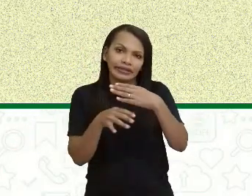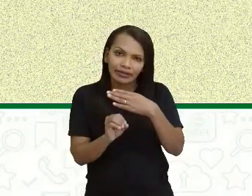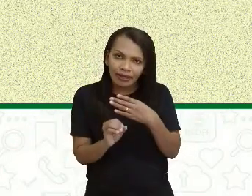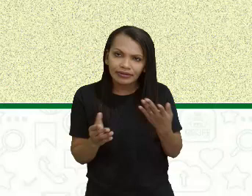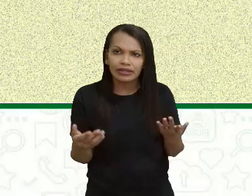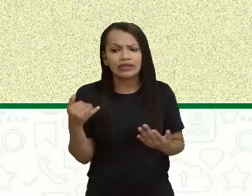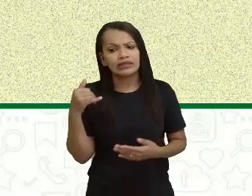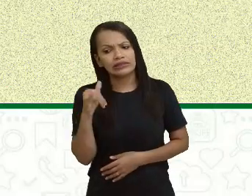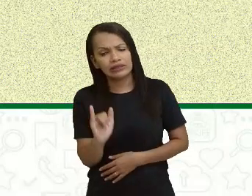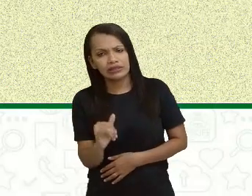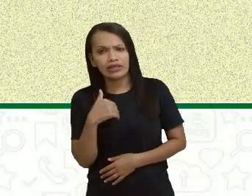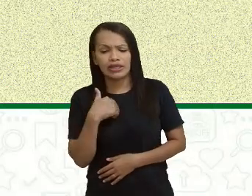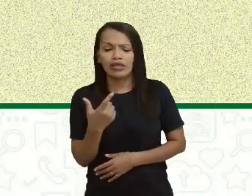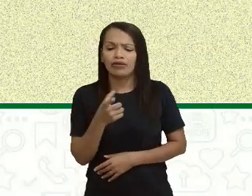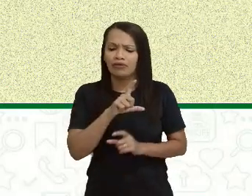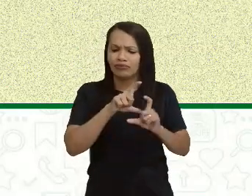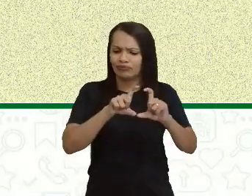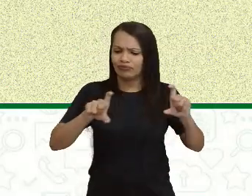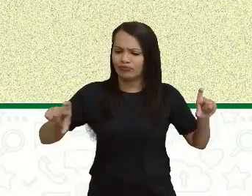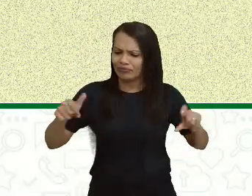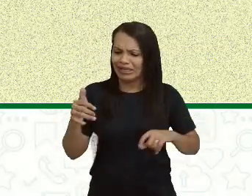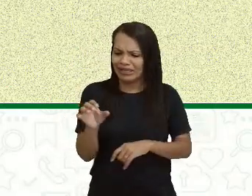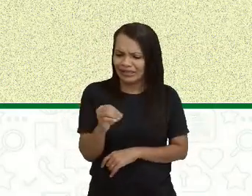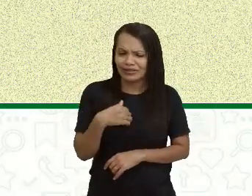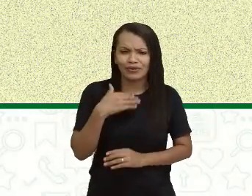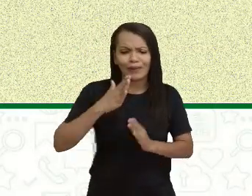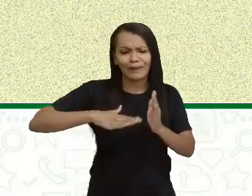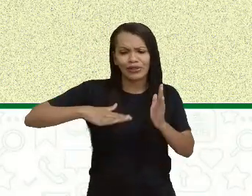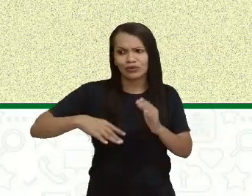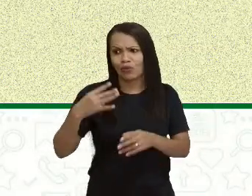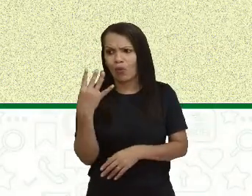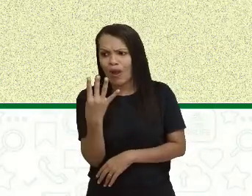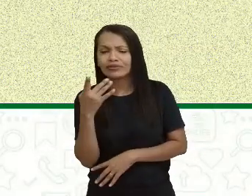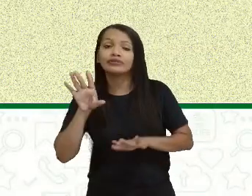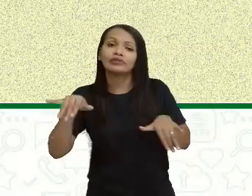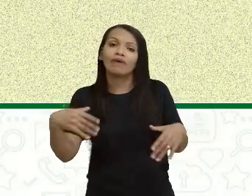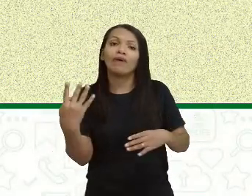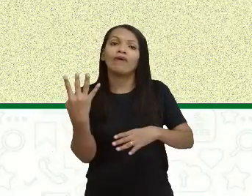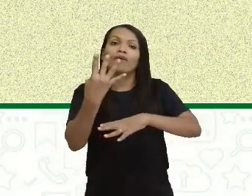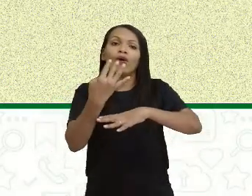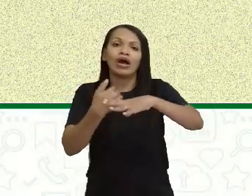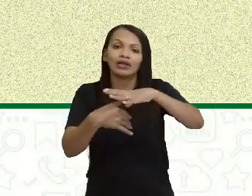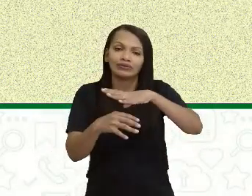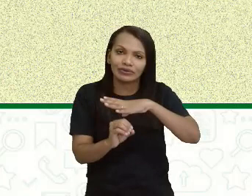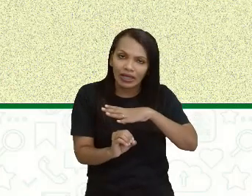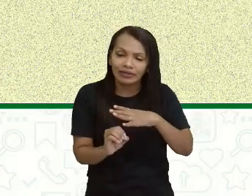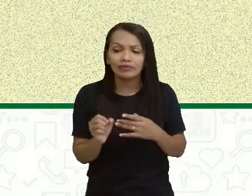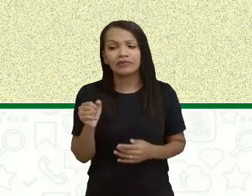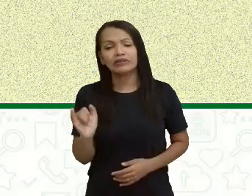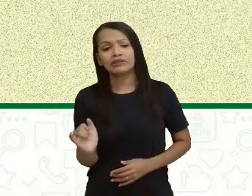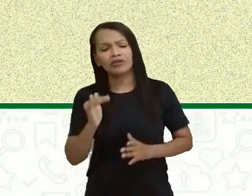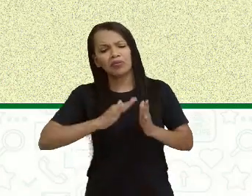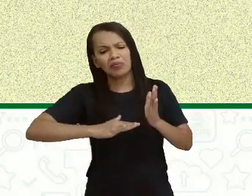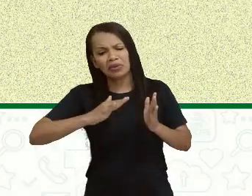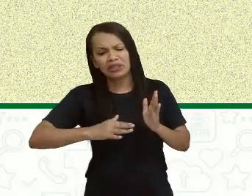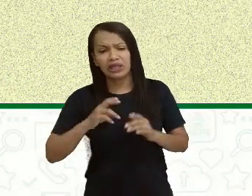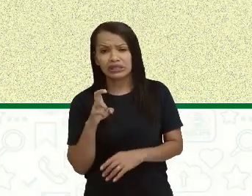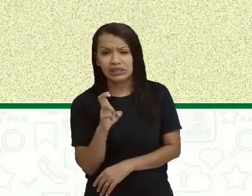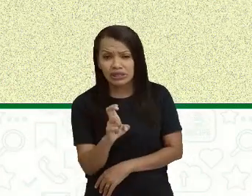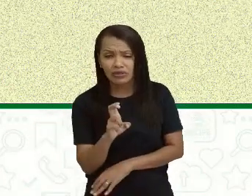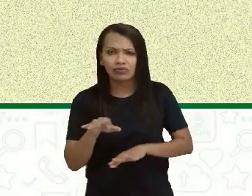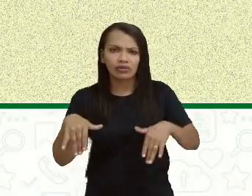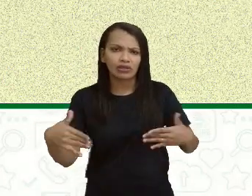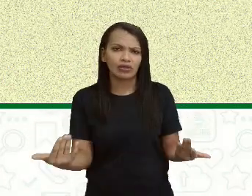fossem 5 partes, 5/10, né? Porque o 10, ele representa o todo